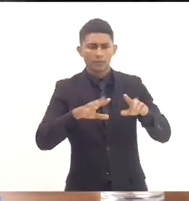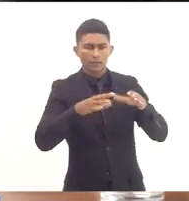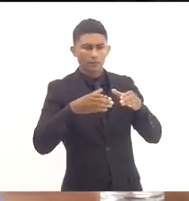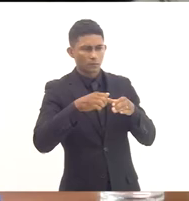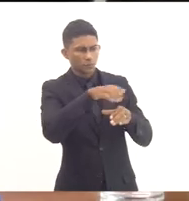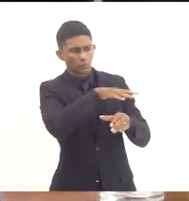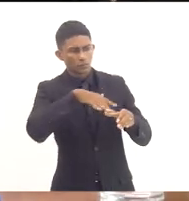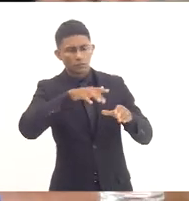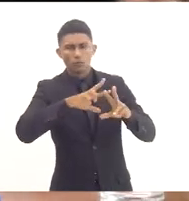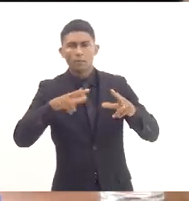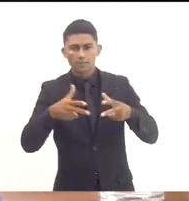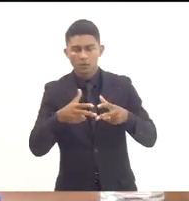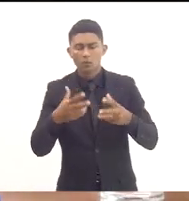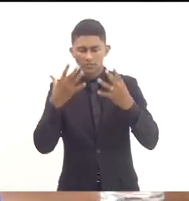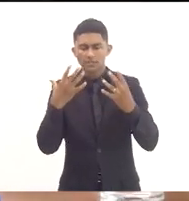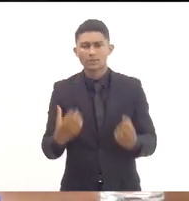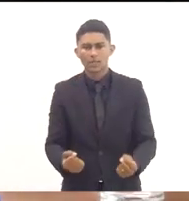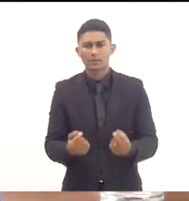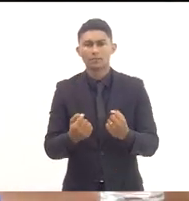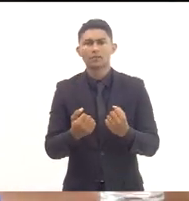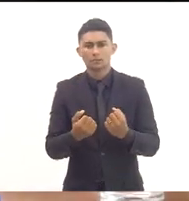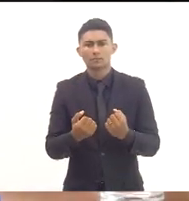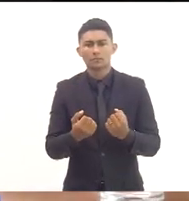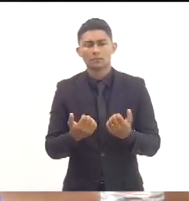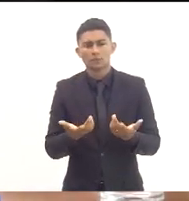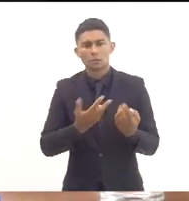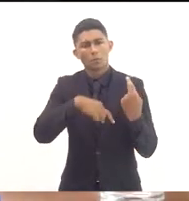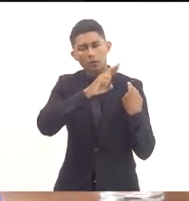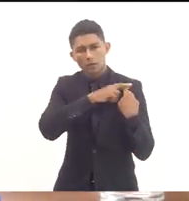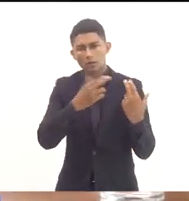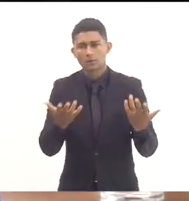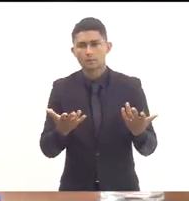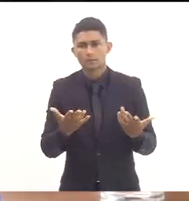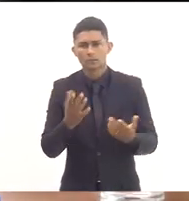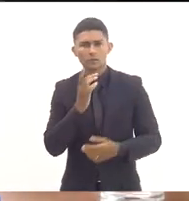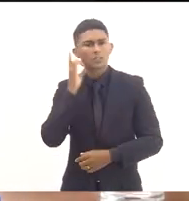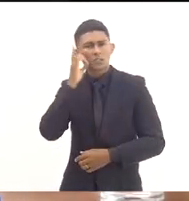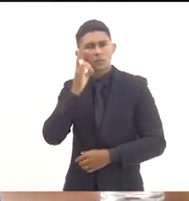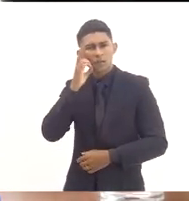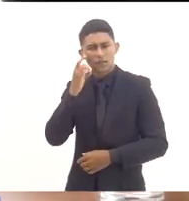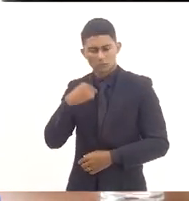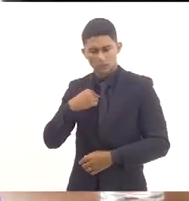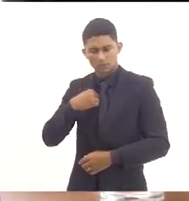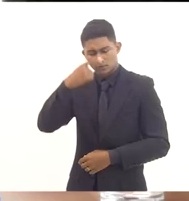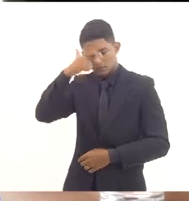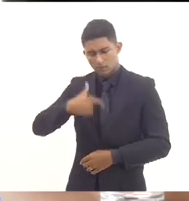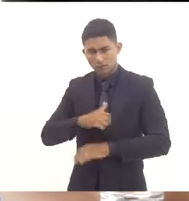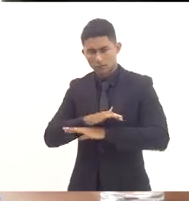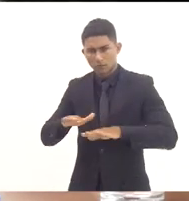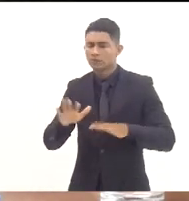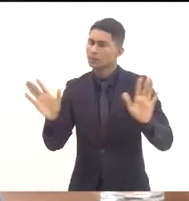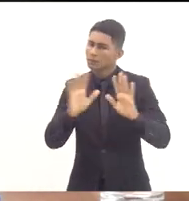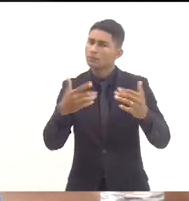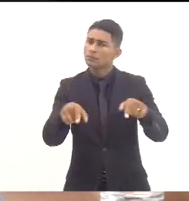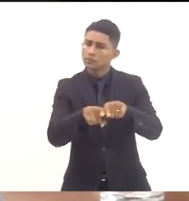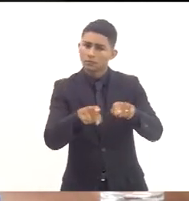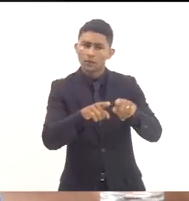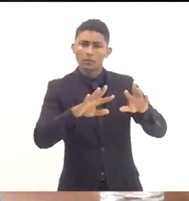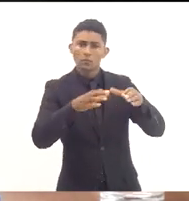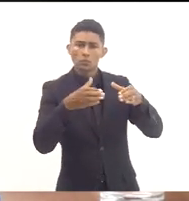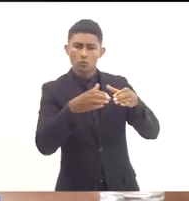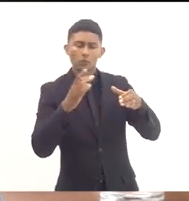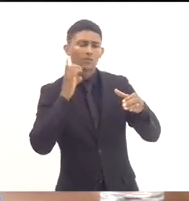Nossa da comissão está à disposição não é só o deputado Marcelo cabeleireiro nós temos uma equipe de